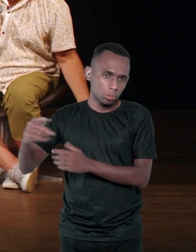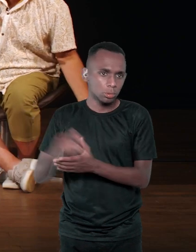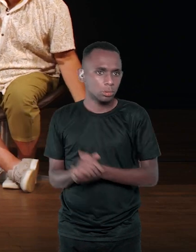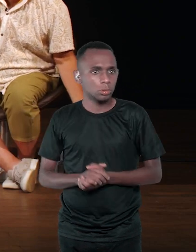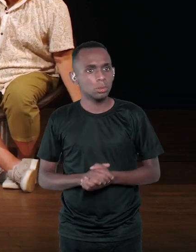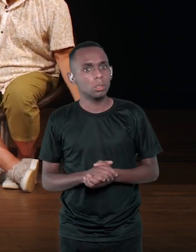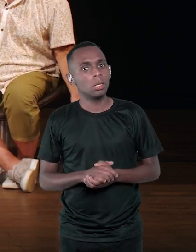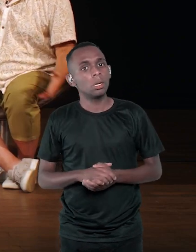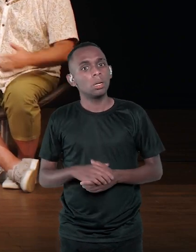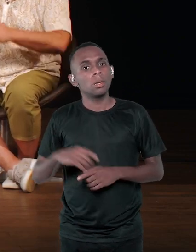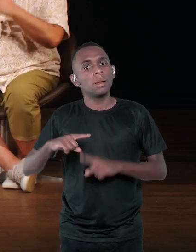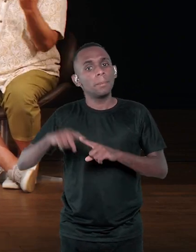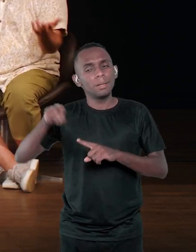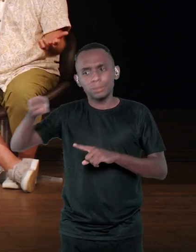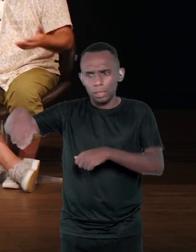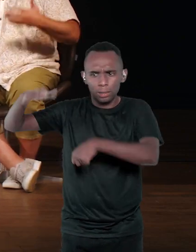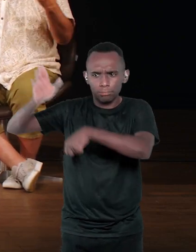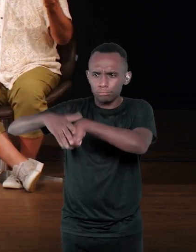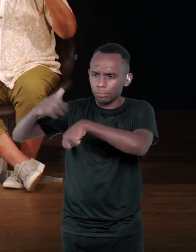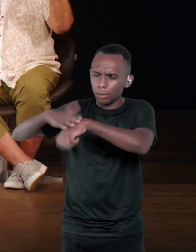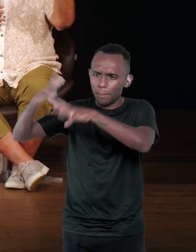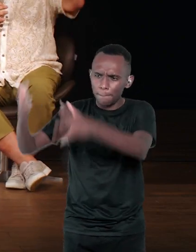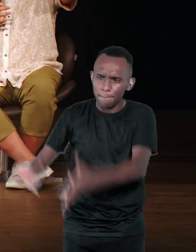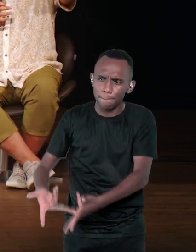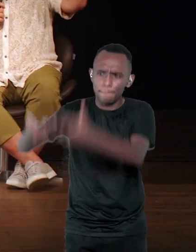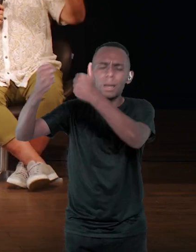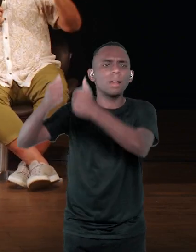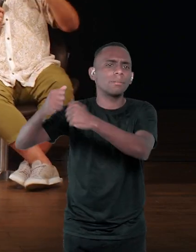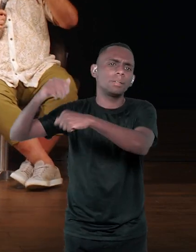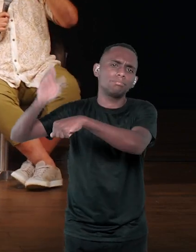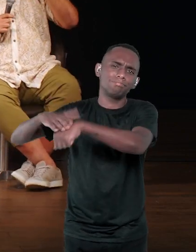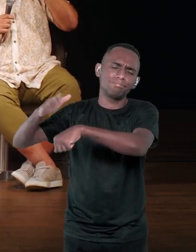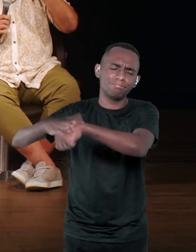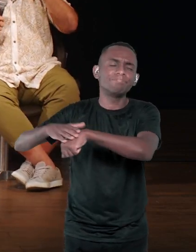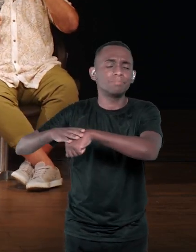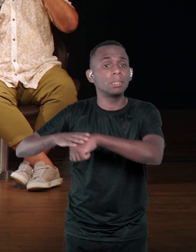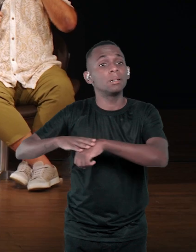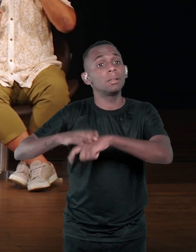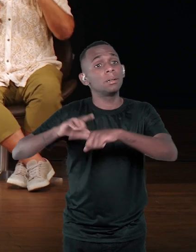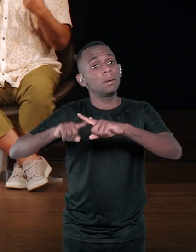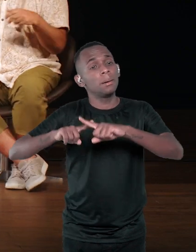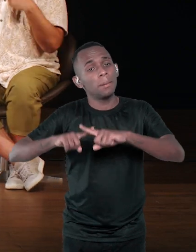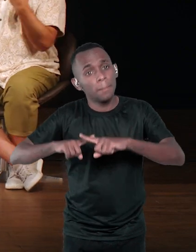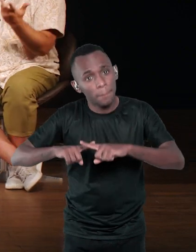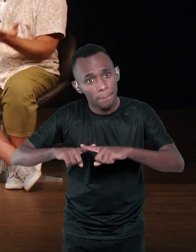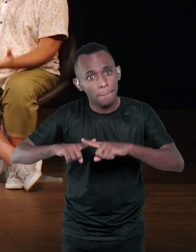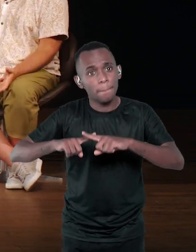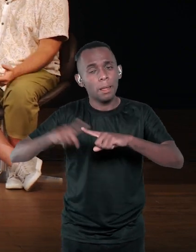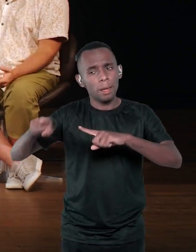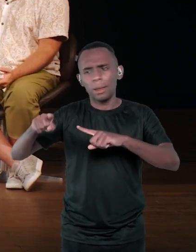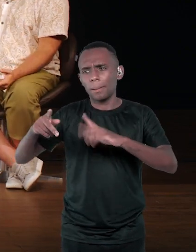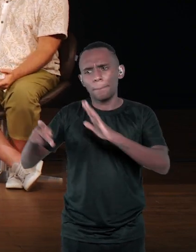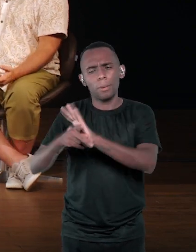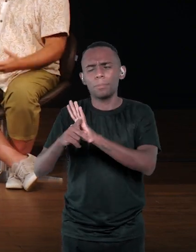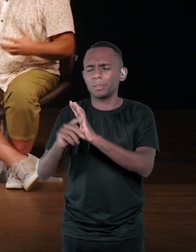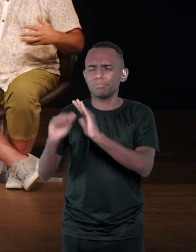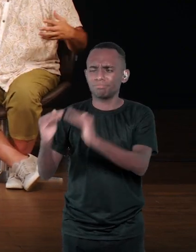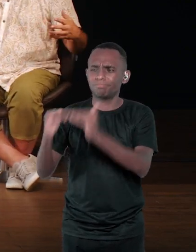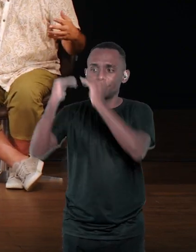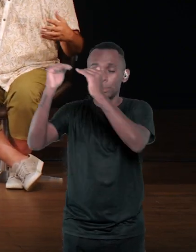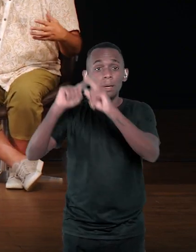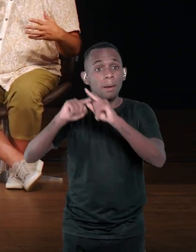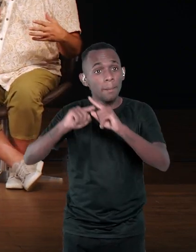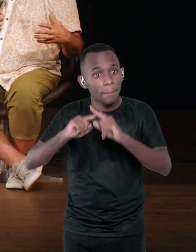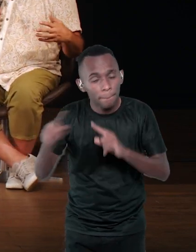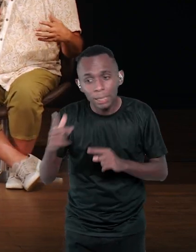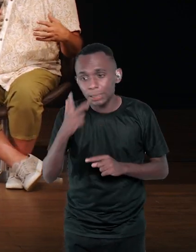seria Elza Soares de qualquer maneira, porque é uma força, era uma força, até hoje é difícil falar no passado. É uma força da natureza. Mas a